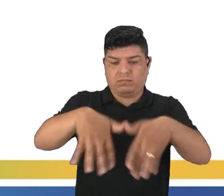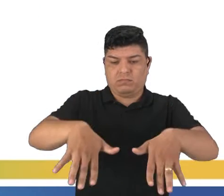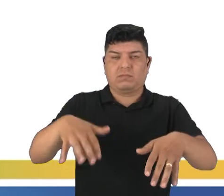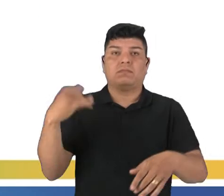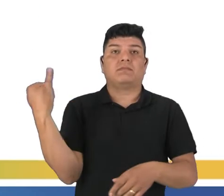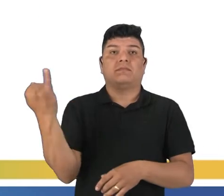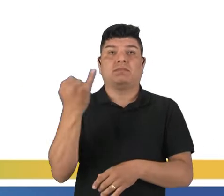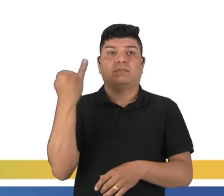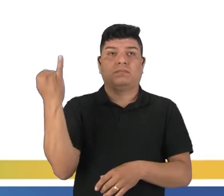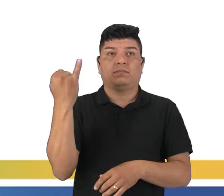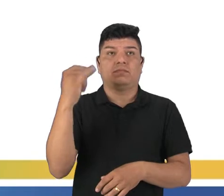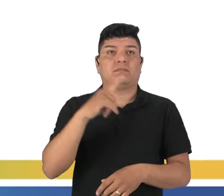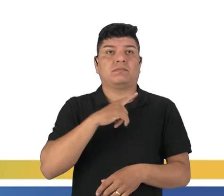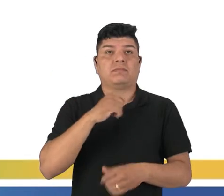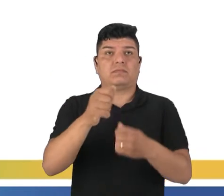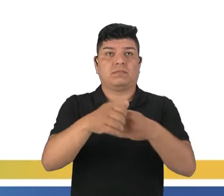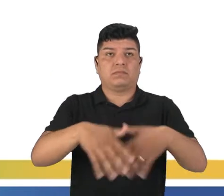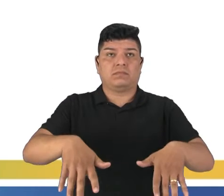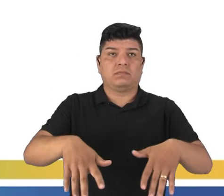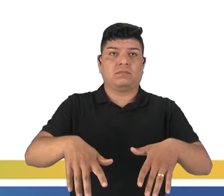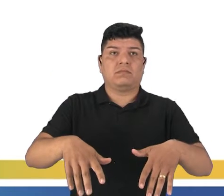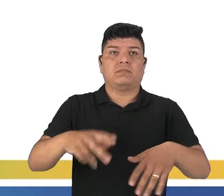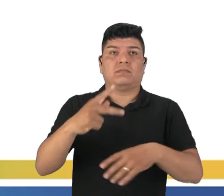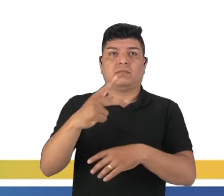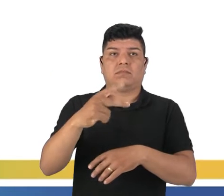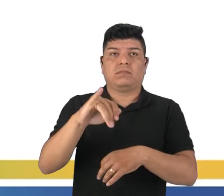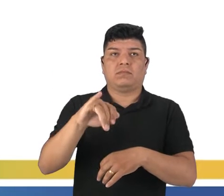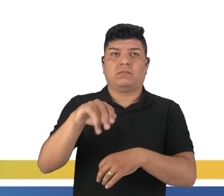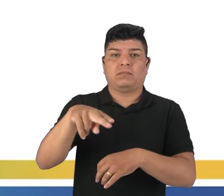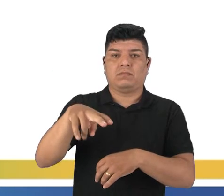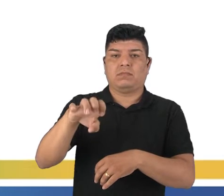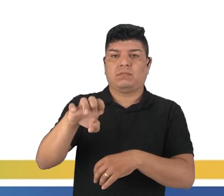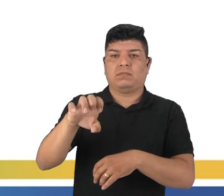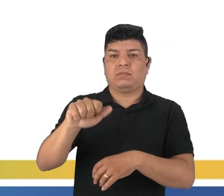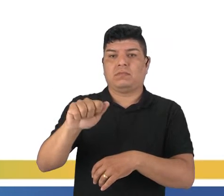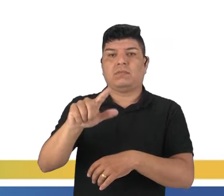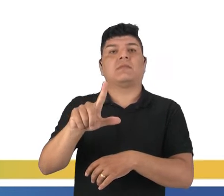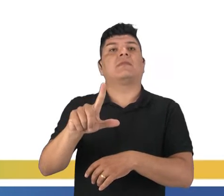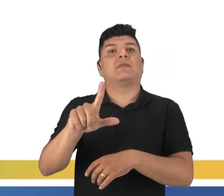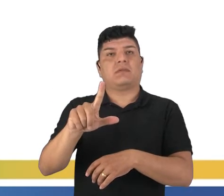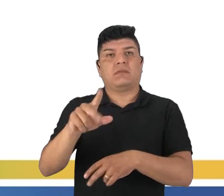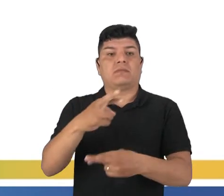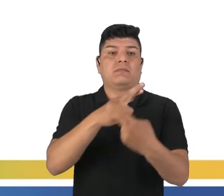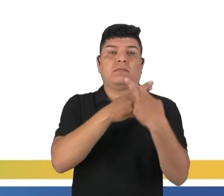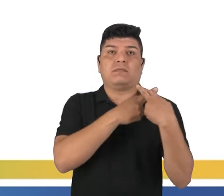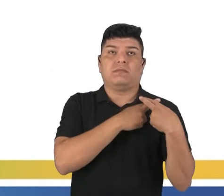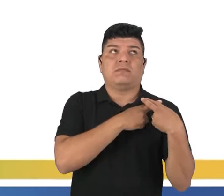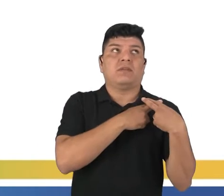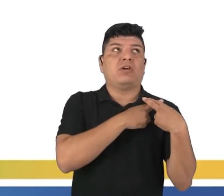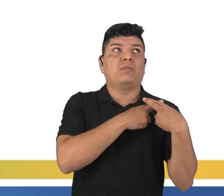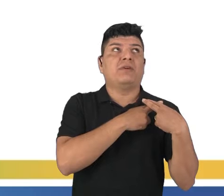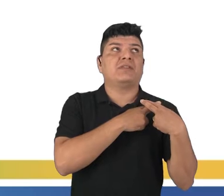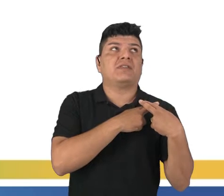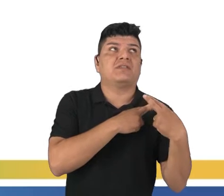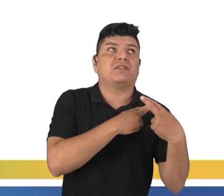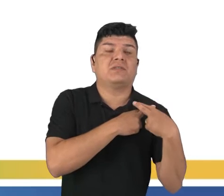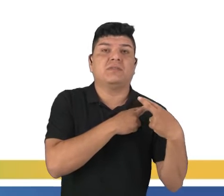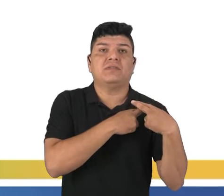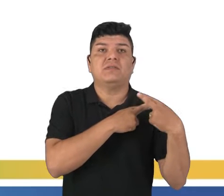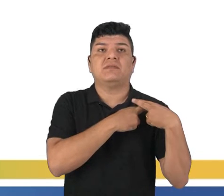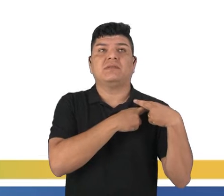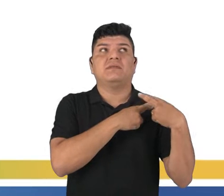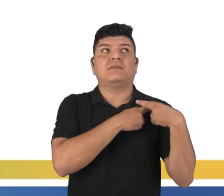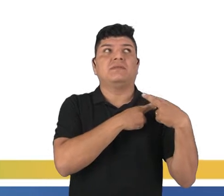Existe também a glândula pineal, né, que é responsável pela produção da melatonina, que é o